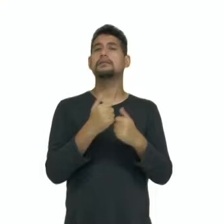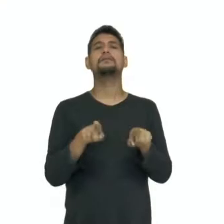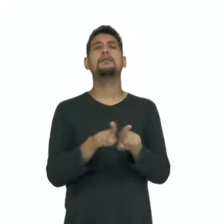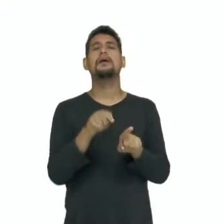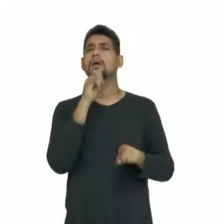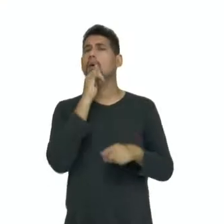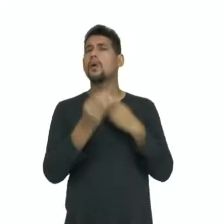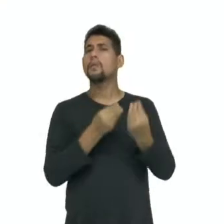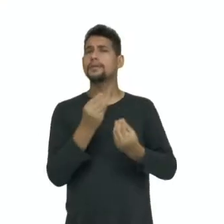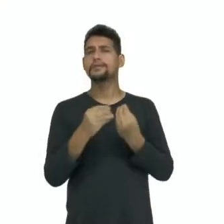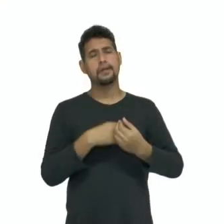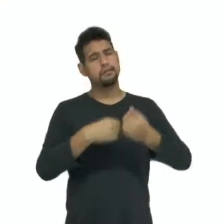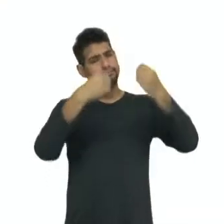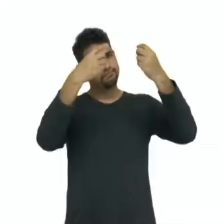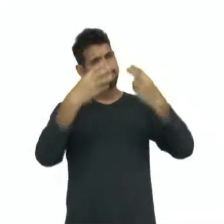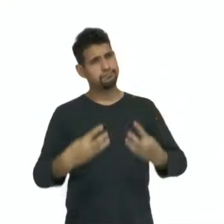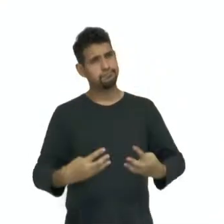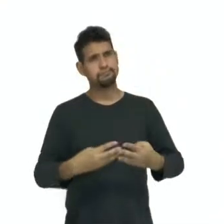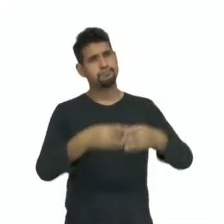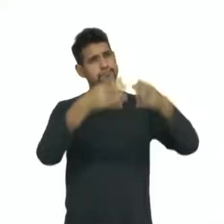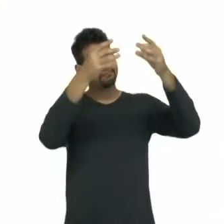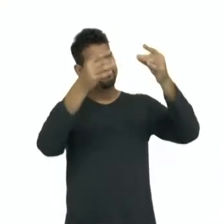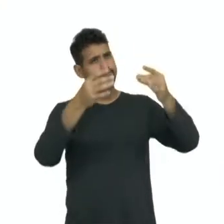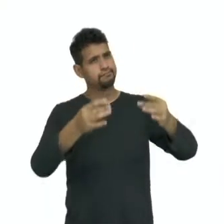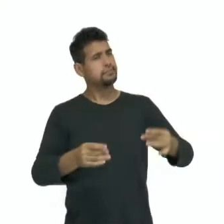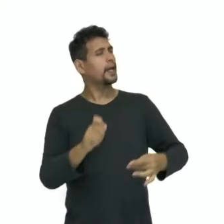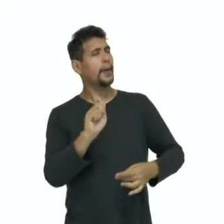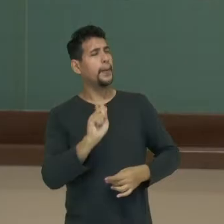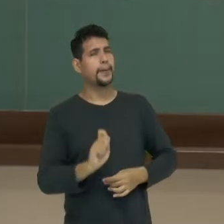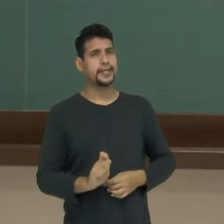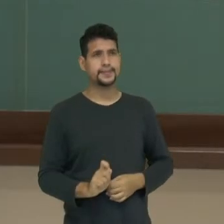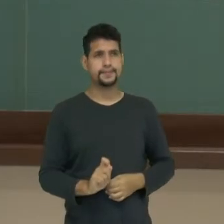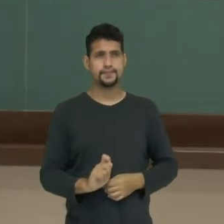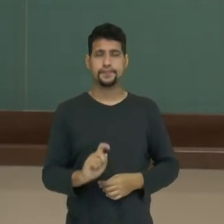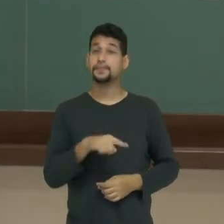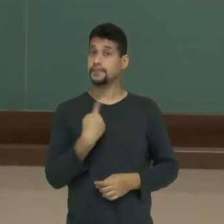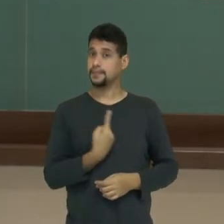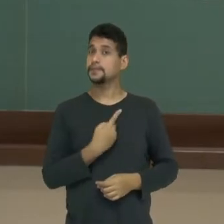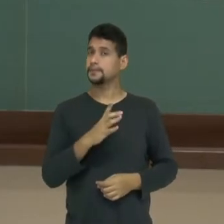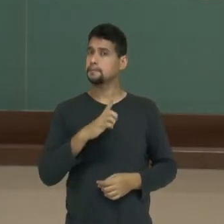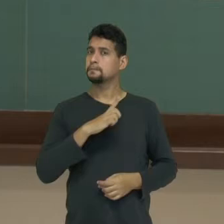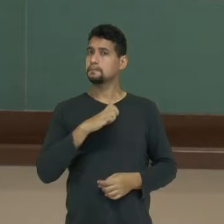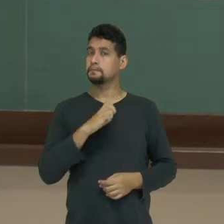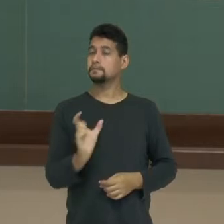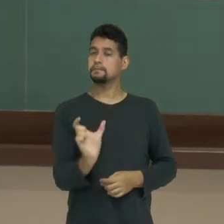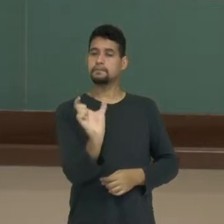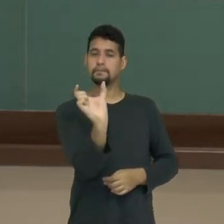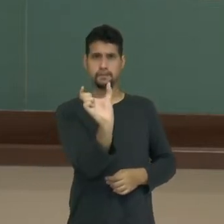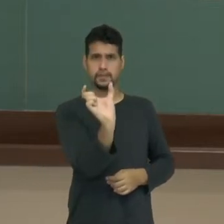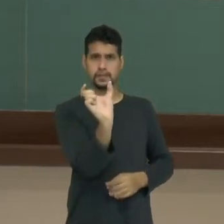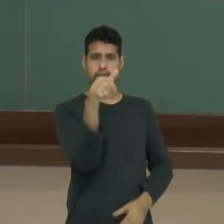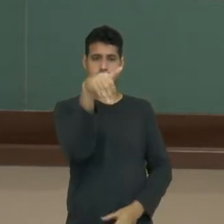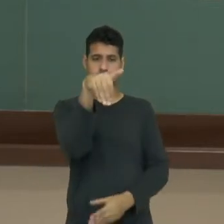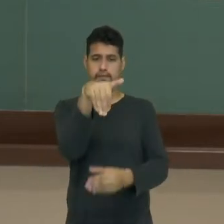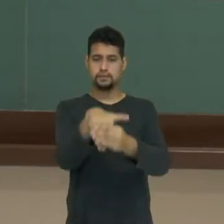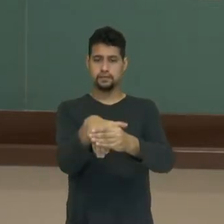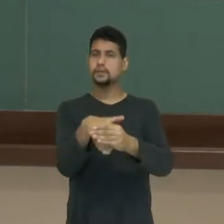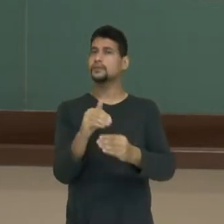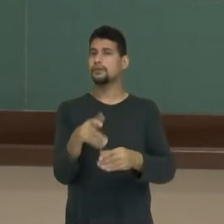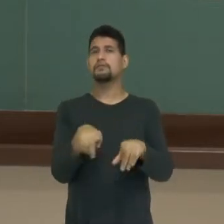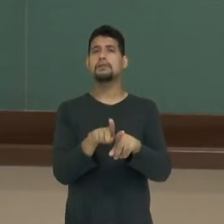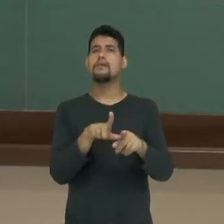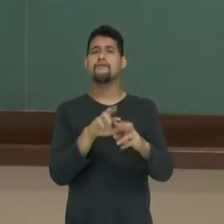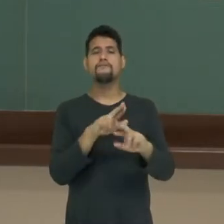um diagrama de árvore, nós vamos ter. Então, observe que nós temos uma cédula, de votação aqui com